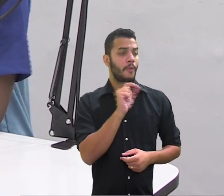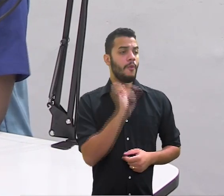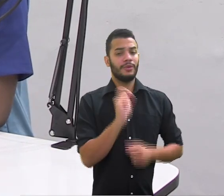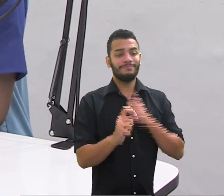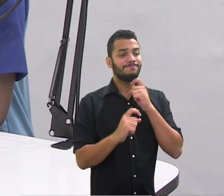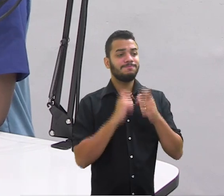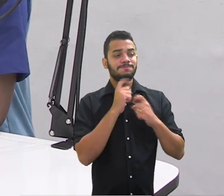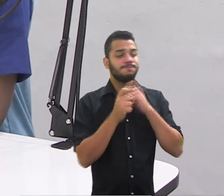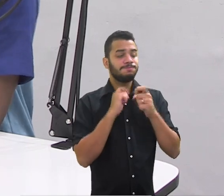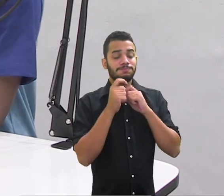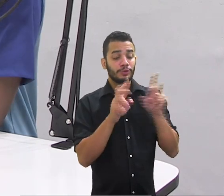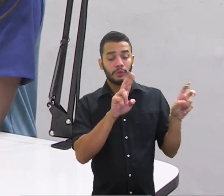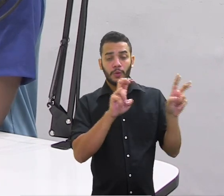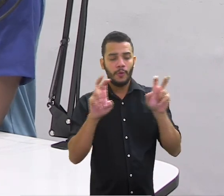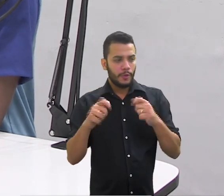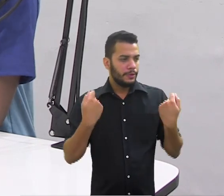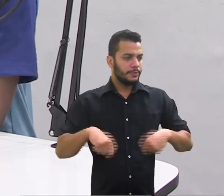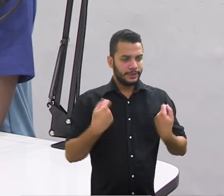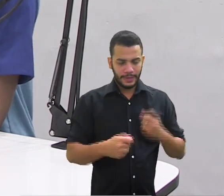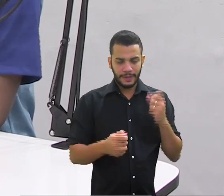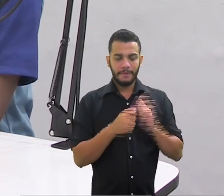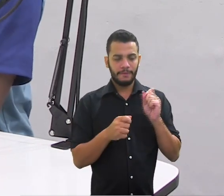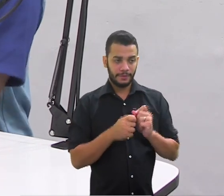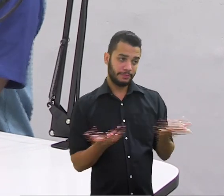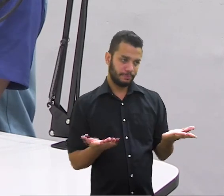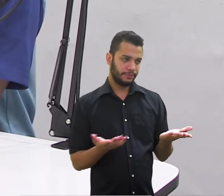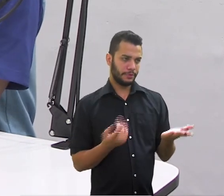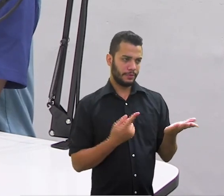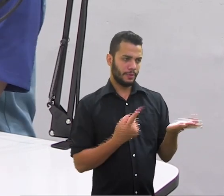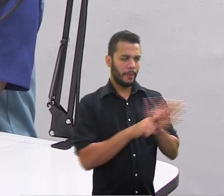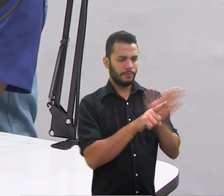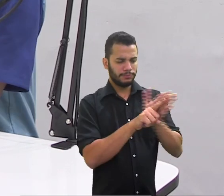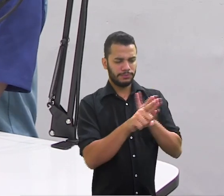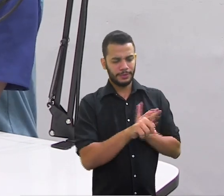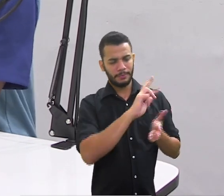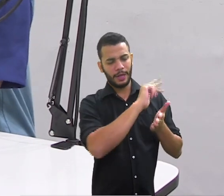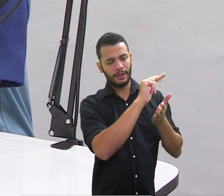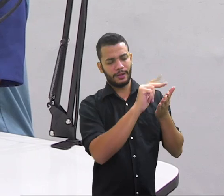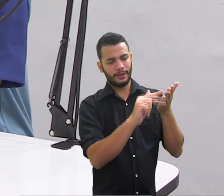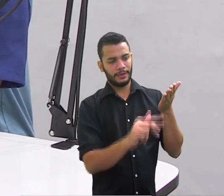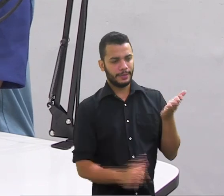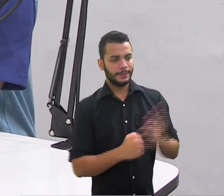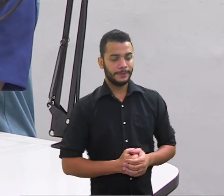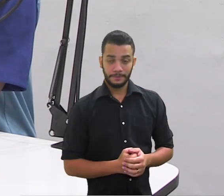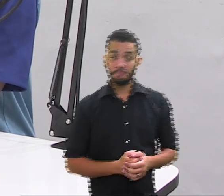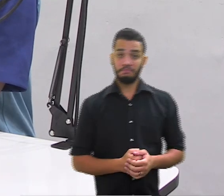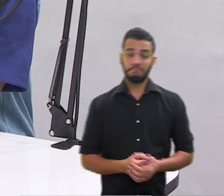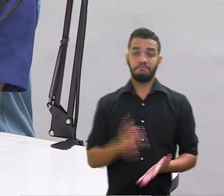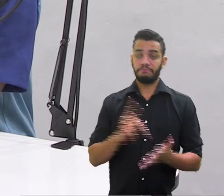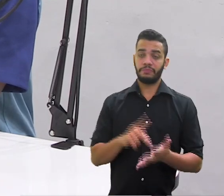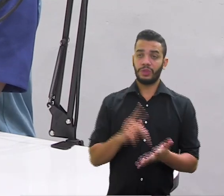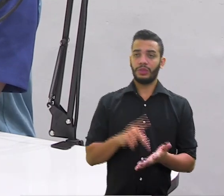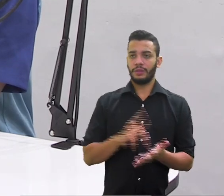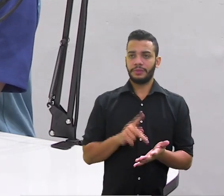pelo que a gente vai falar, como ele disse. O trabalho da Polícia Militar, Sim. né? Porque a gente acha que a Polícia Militar ela só